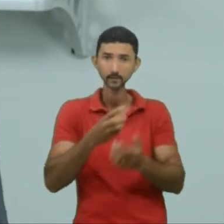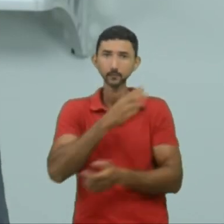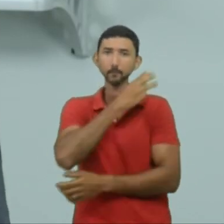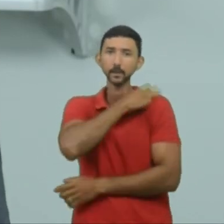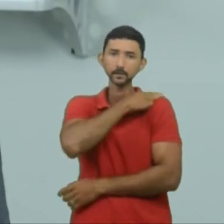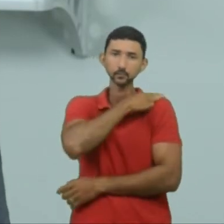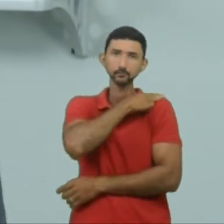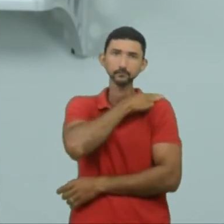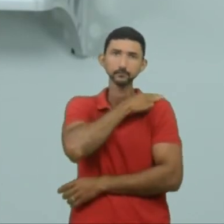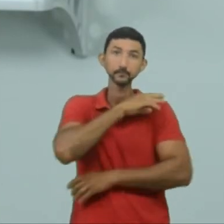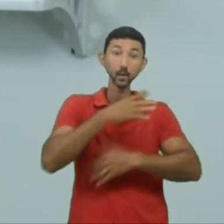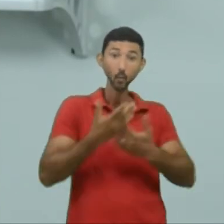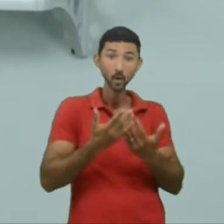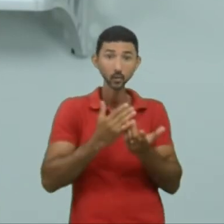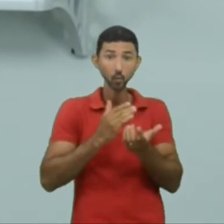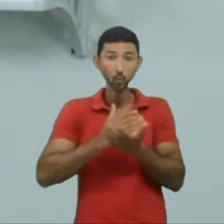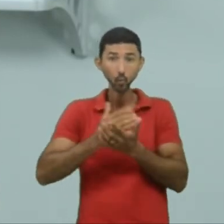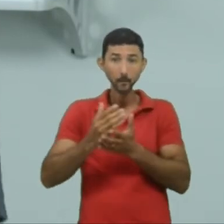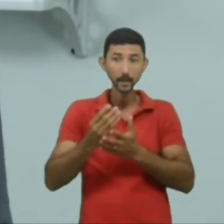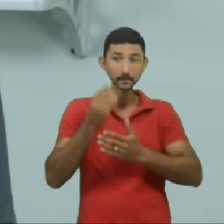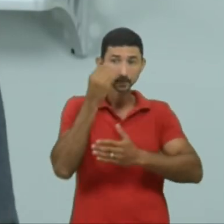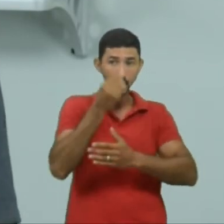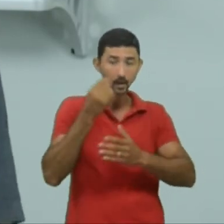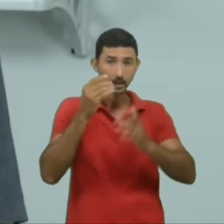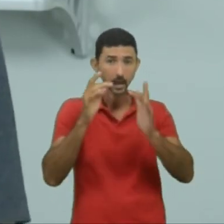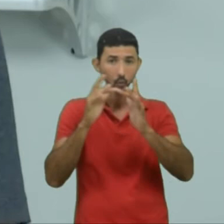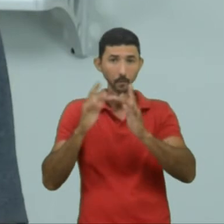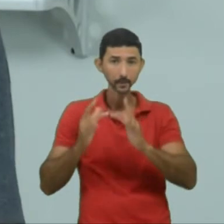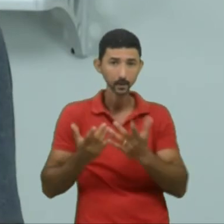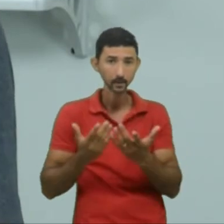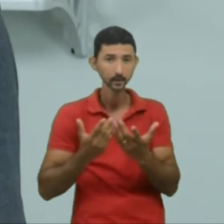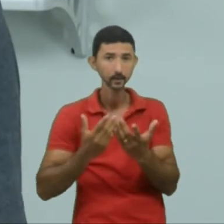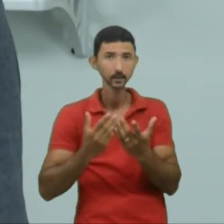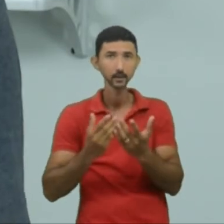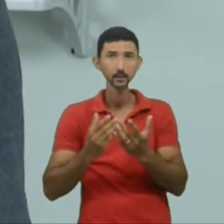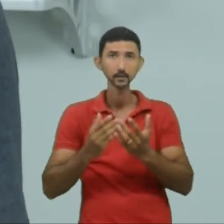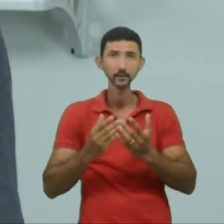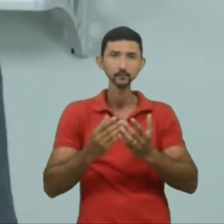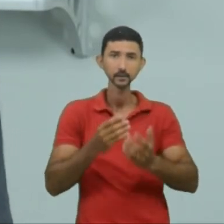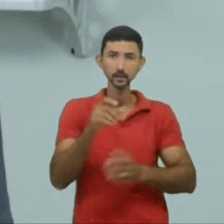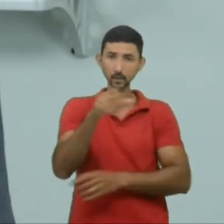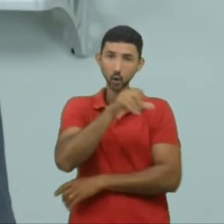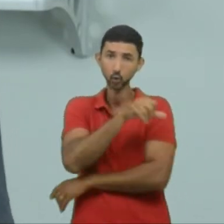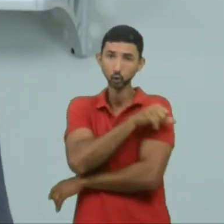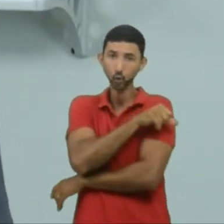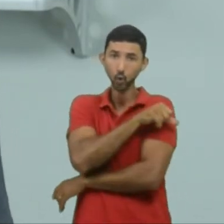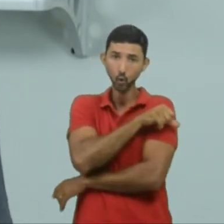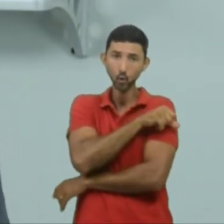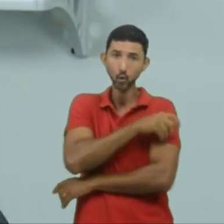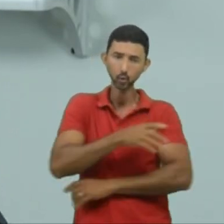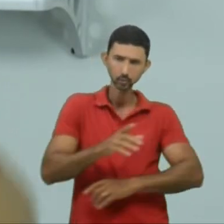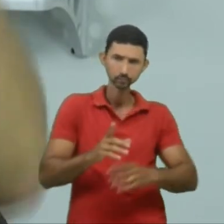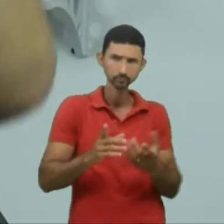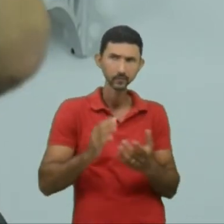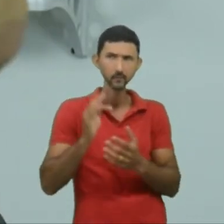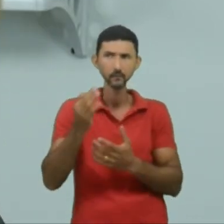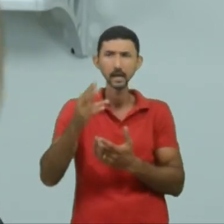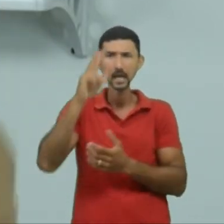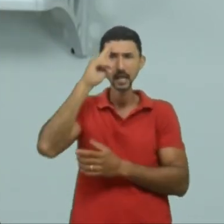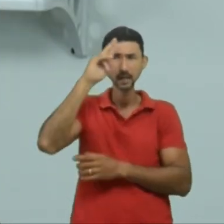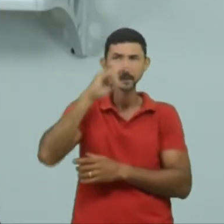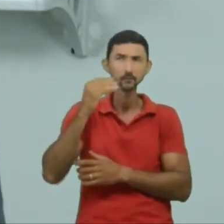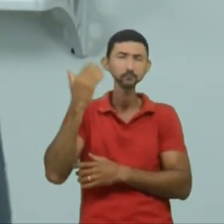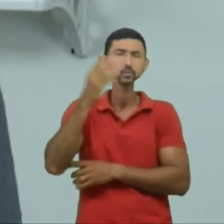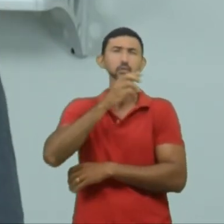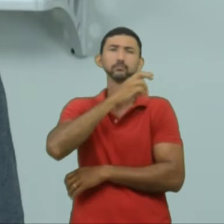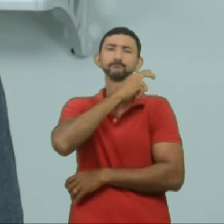médio. Quando você começa a estudar análise combinatória, certo? Você que está no 9º ano aí vai lembrar um dia lá no seu 2º ano do